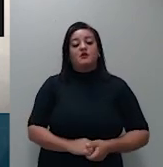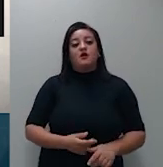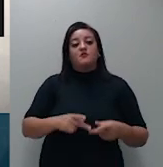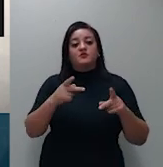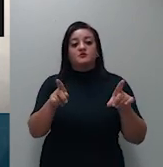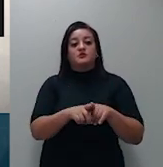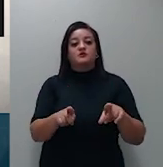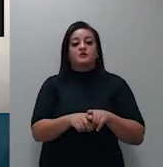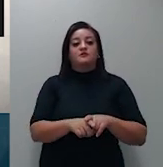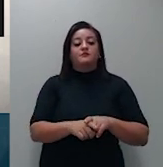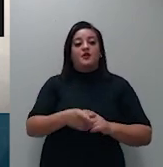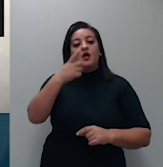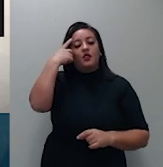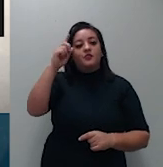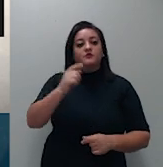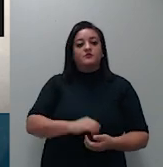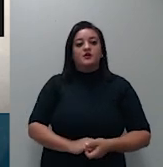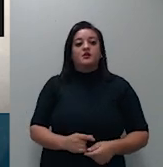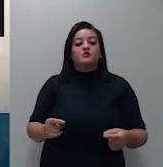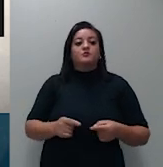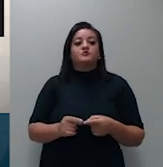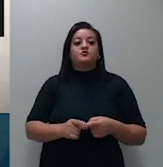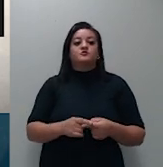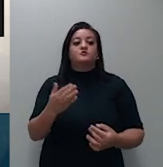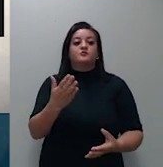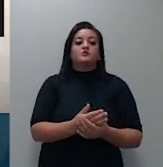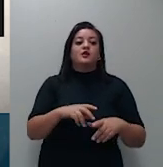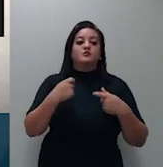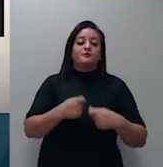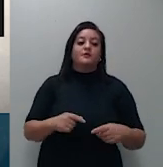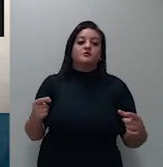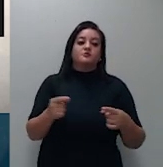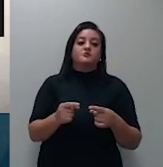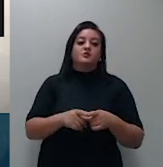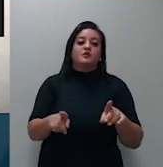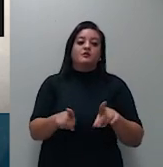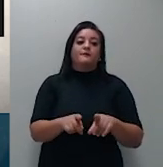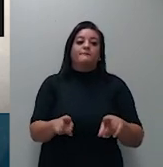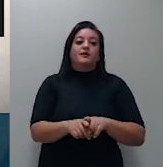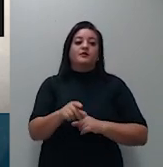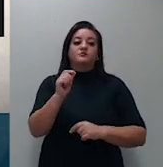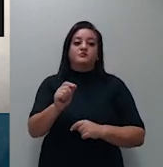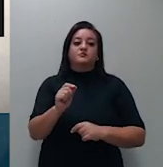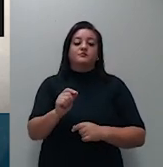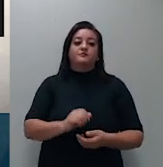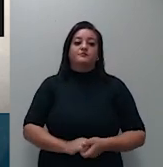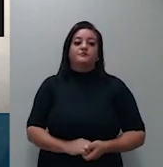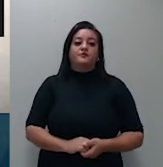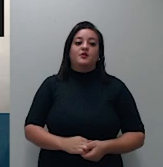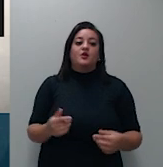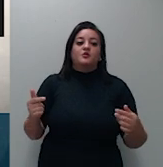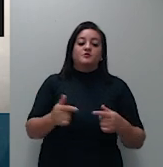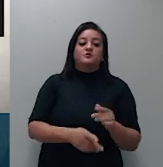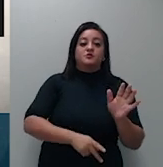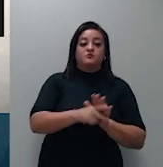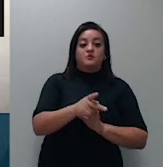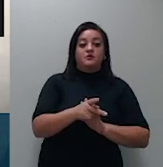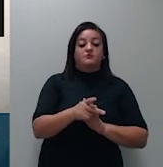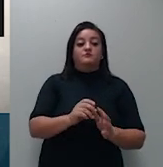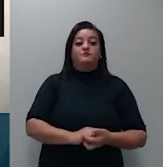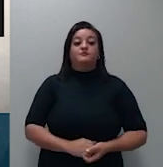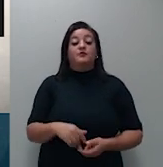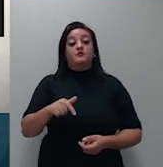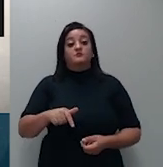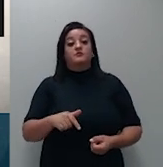necessariamente vencidos na data da propositura da ação podem ser objetos projeto de Proposta no